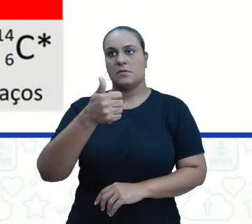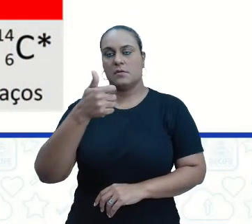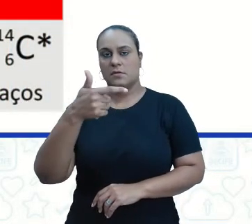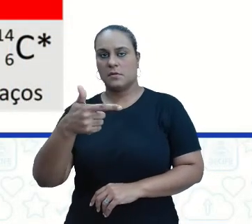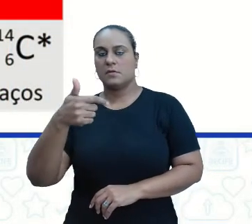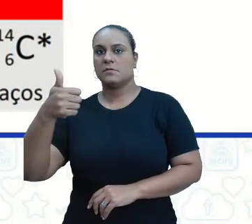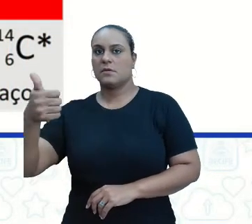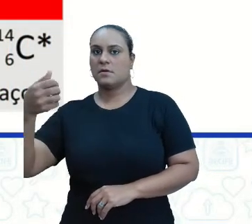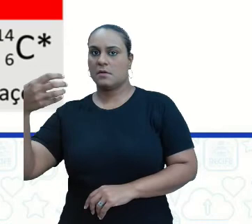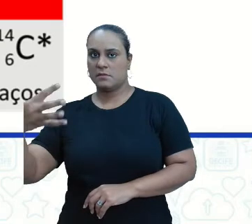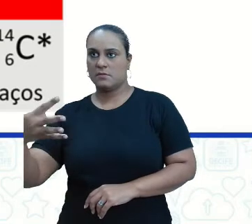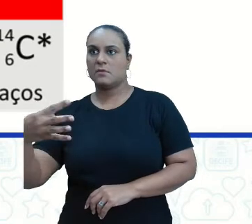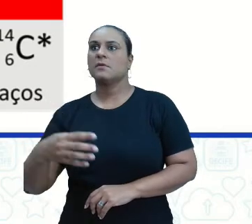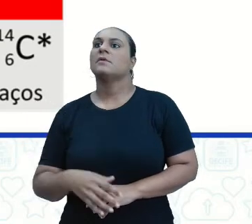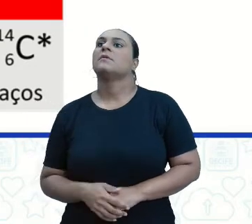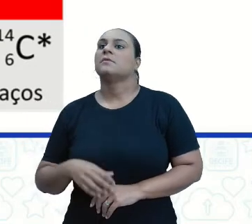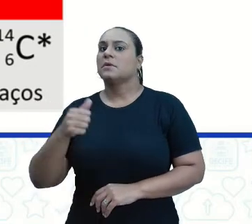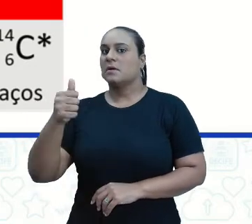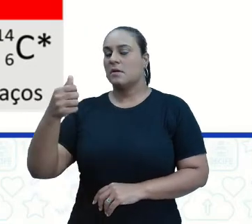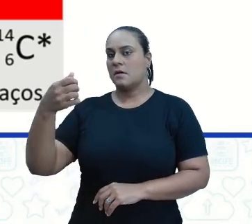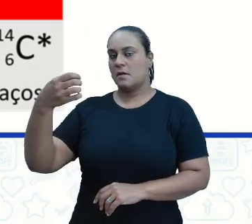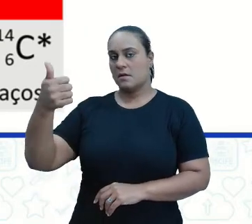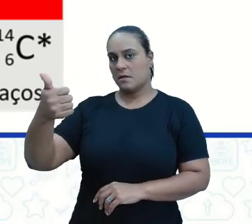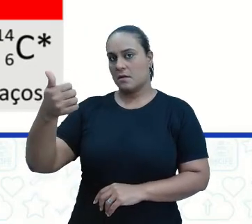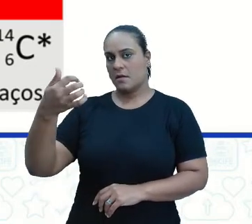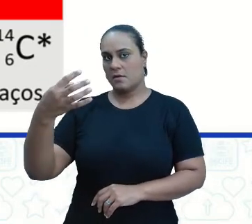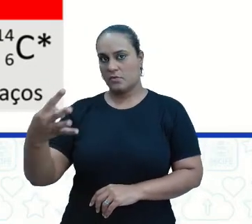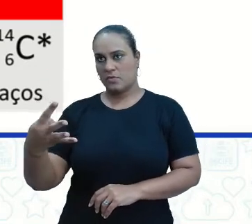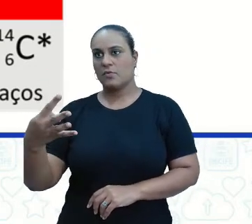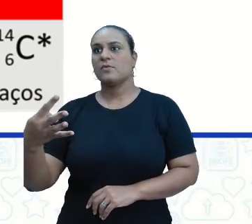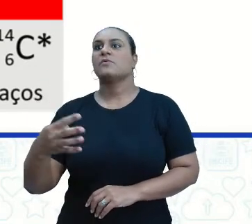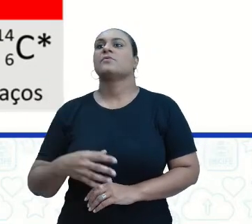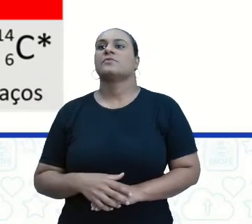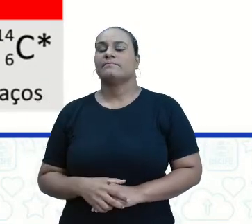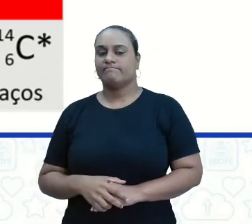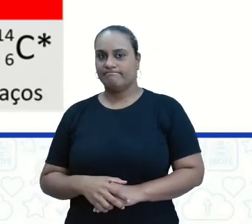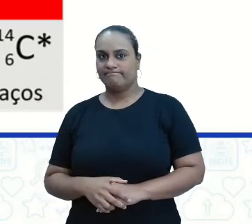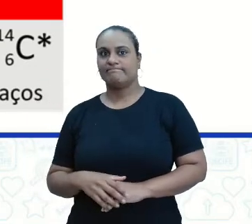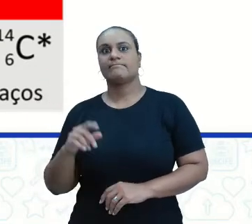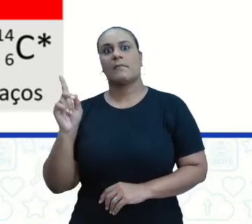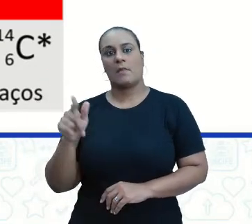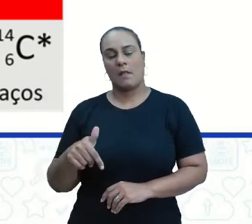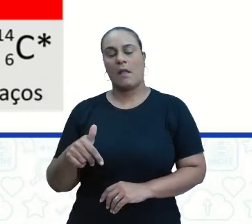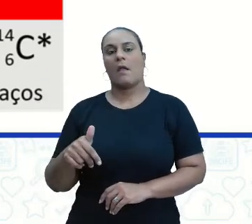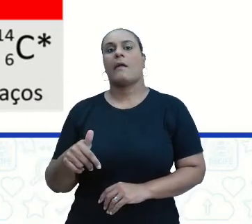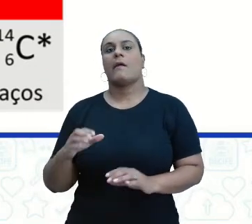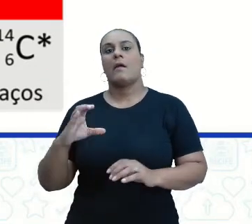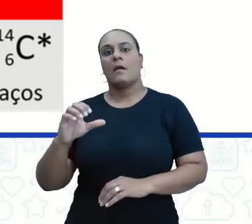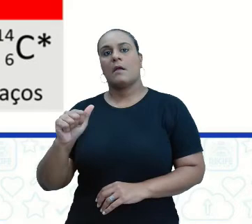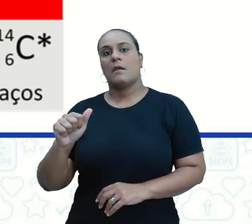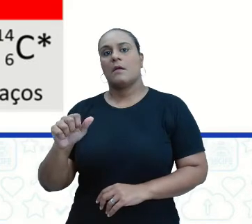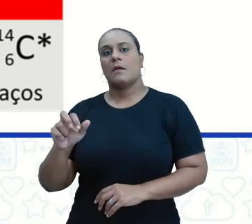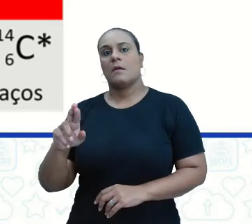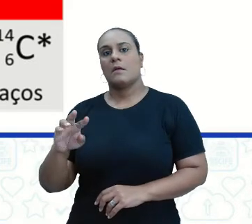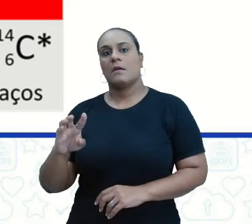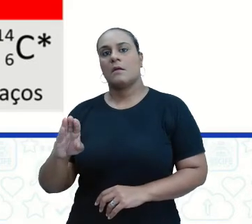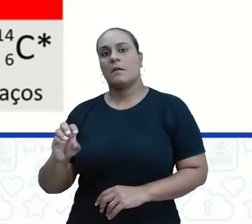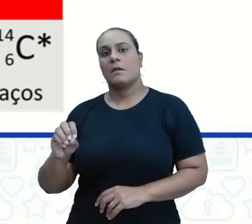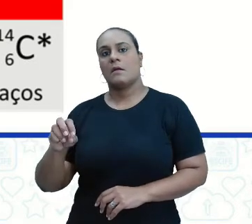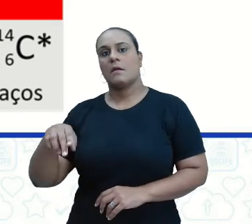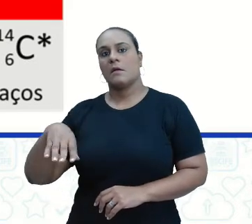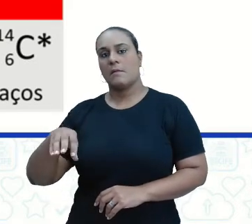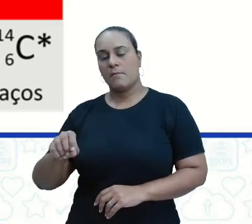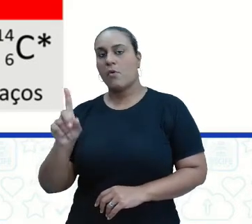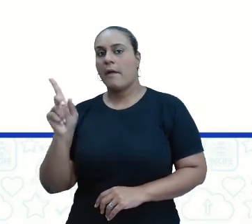14 aquele isótopo chamado de isótopo radioativo, ou seja, é um